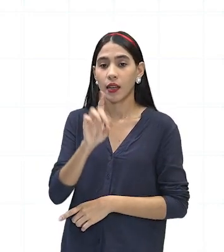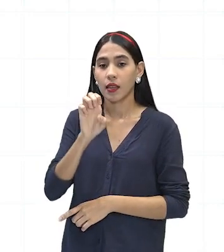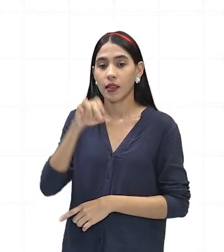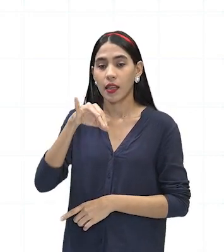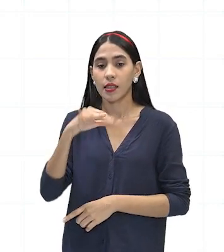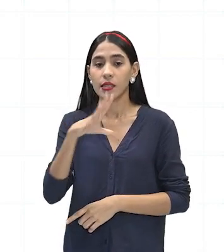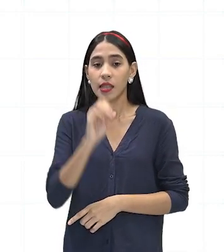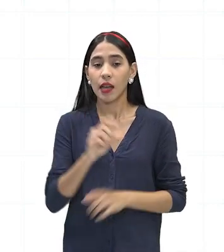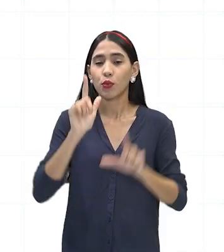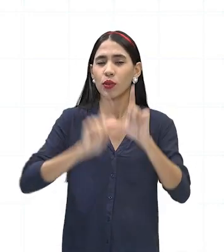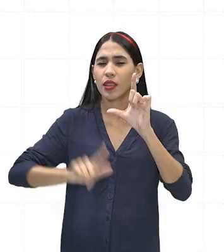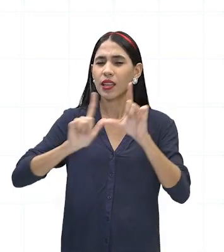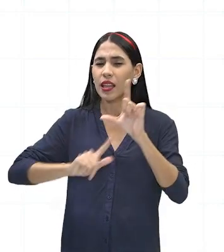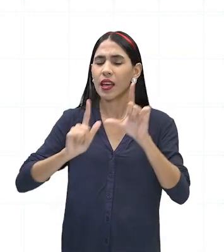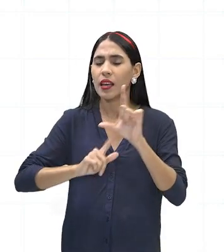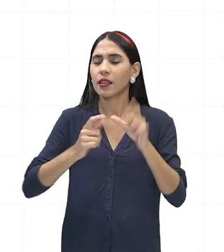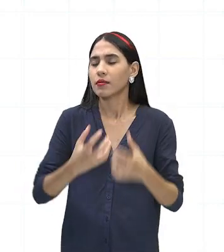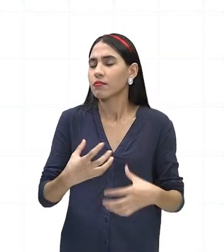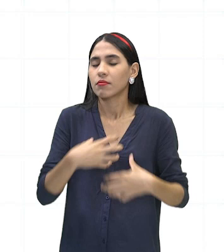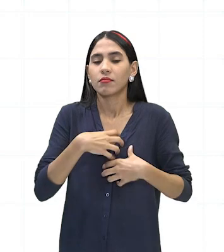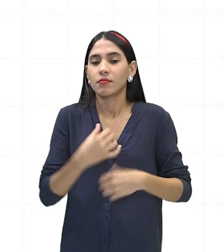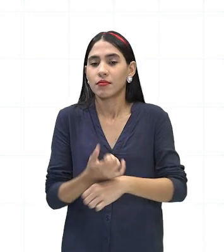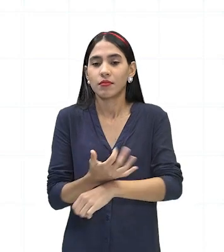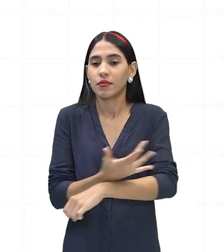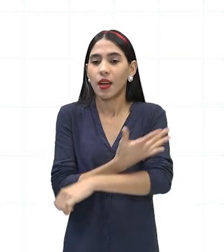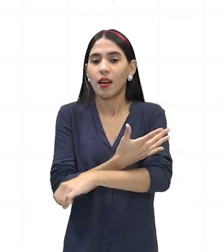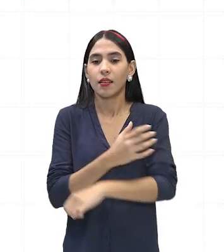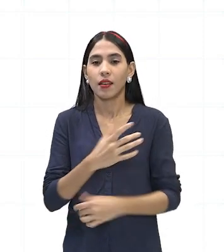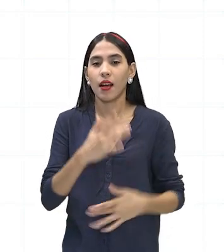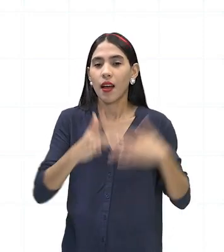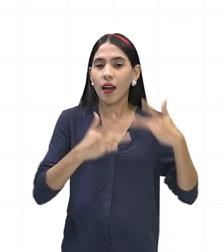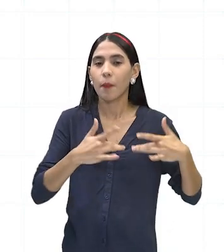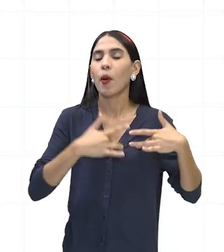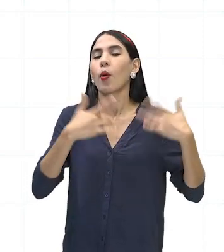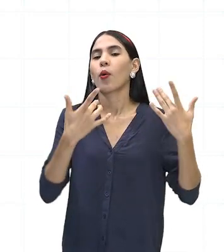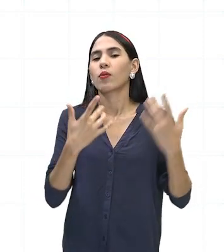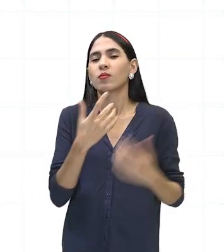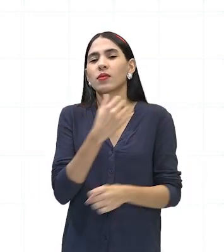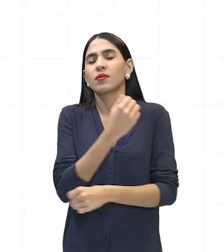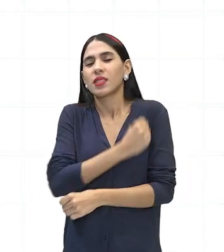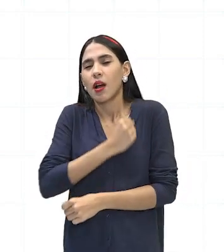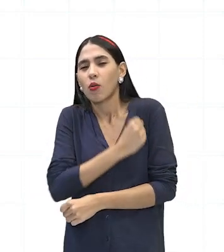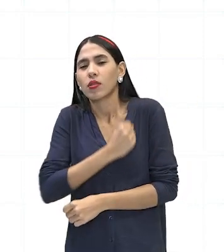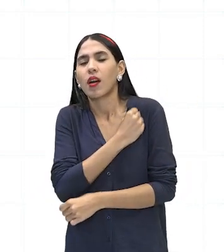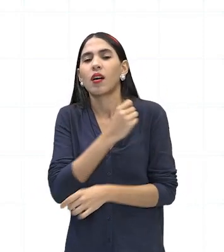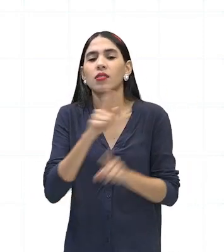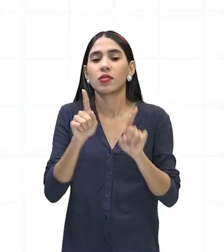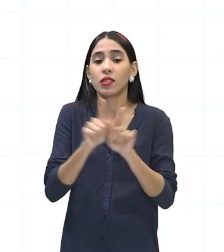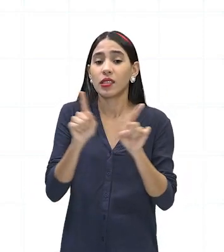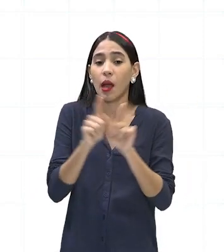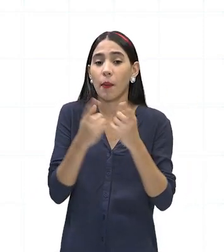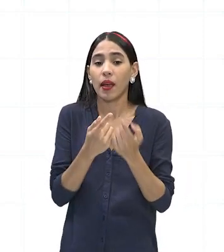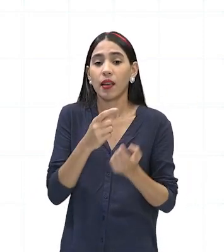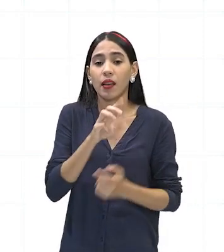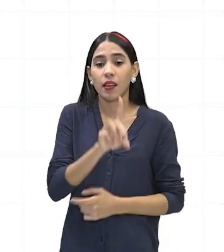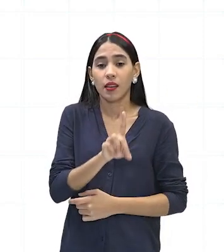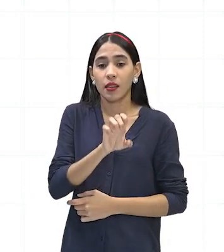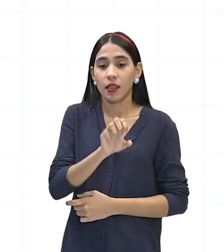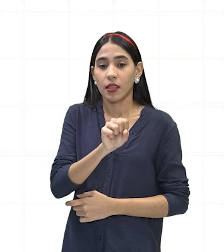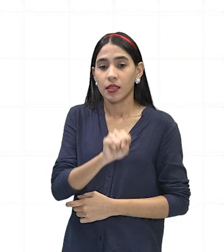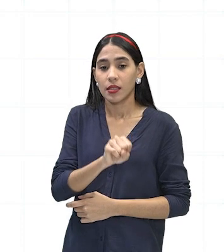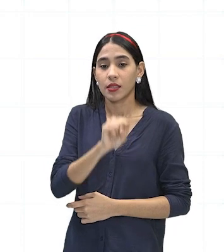vão expressar emoções intensas como o amor, a paixão, saudade e desilusão. Lembrando